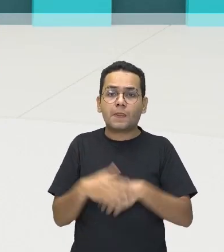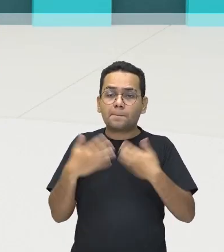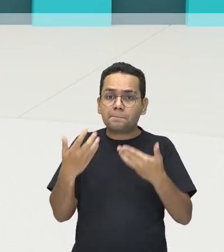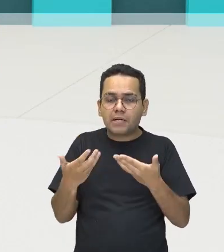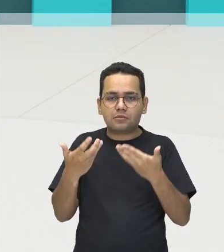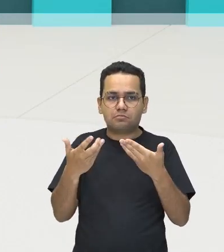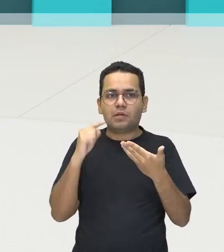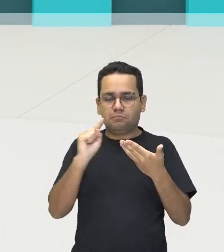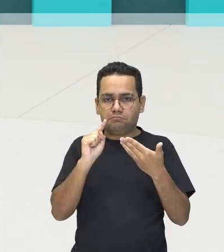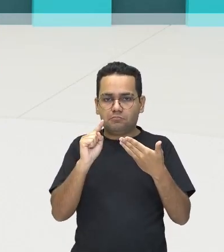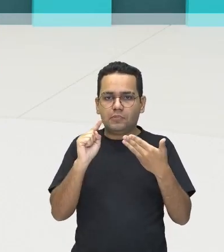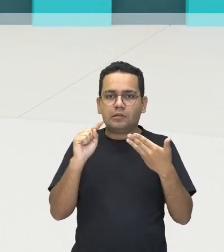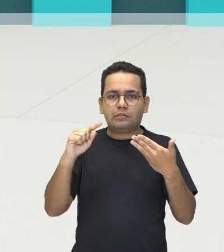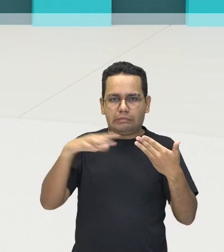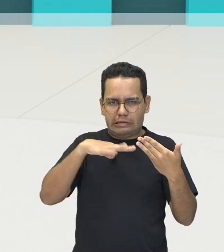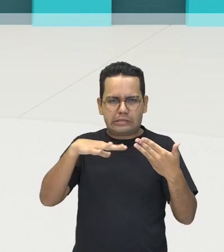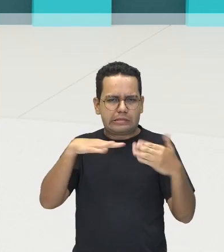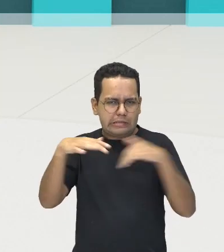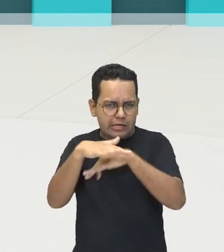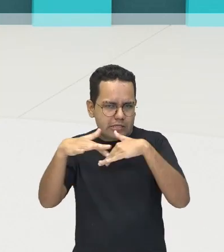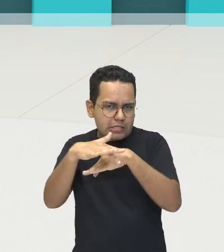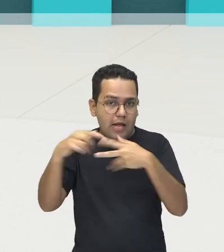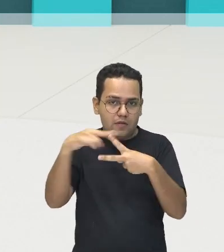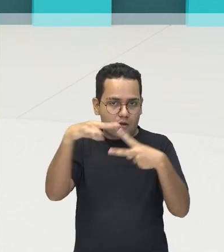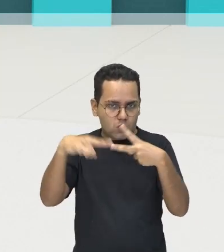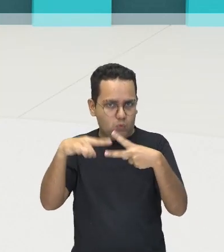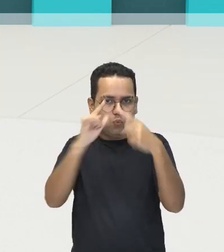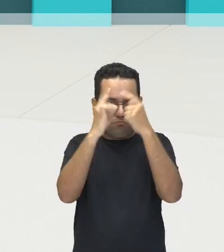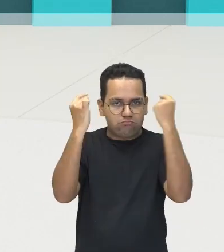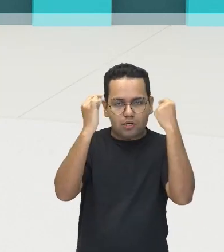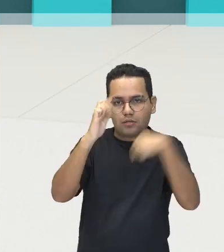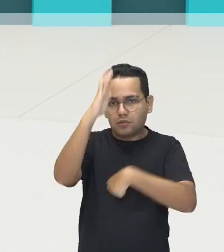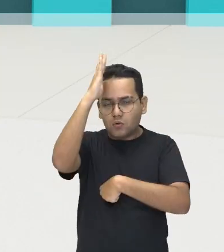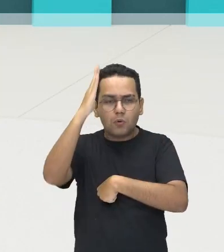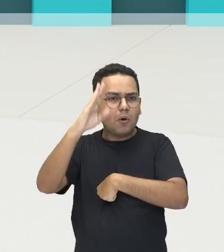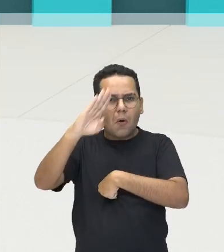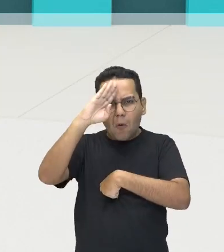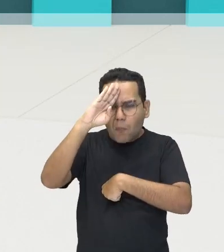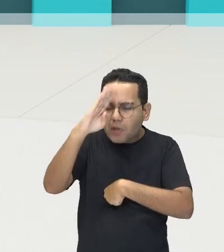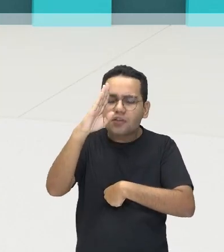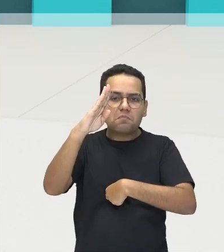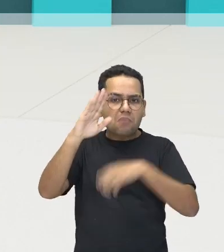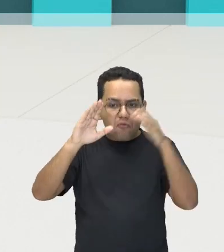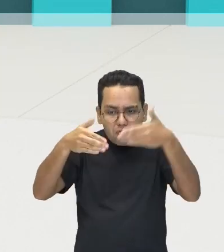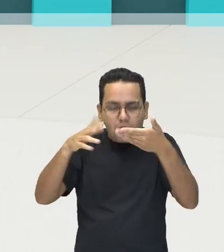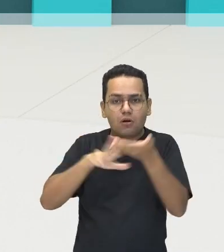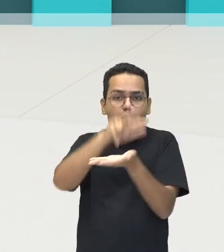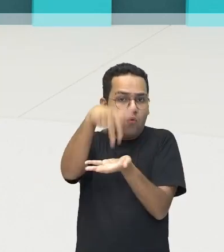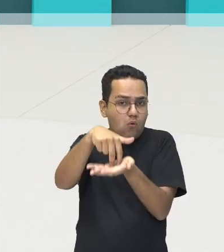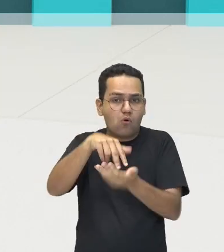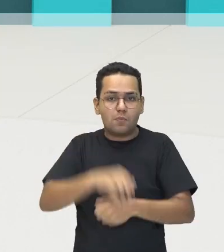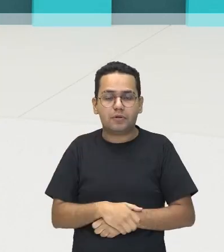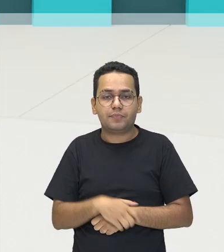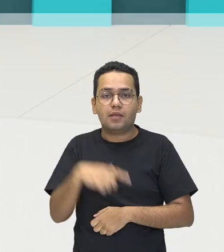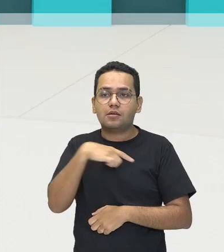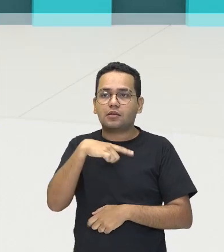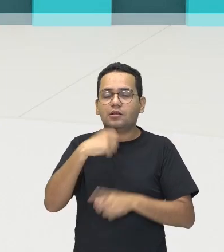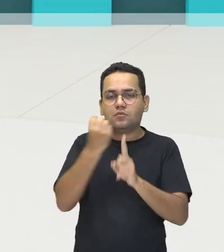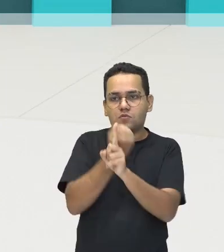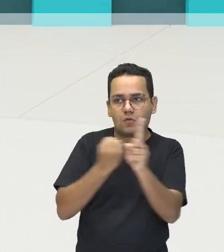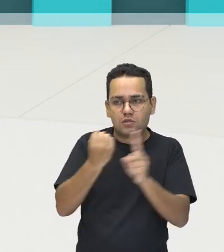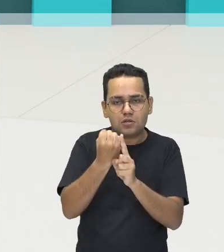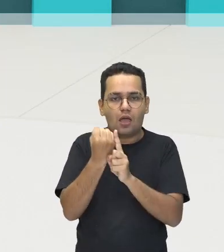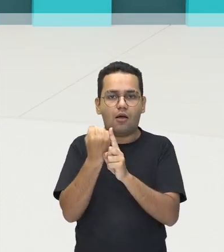centro de todas as coisas. O que os homens fazem, tanto na vida social, quanto na vida política, quanto na guerra,